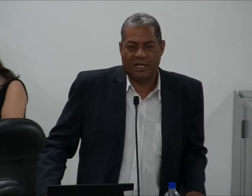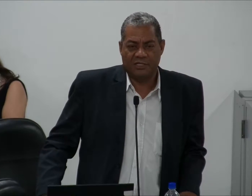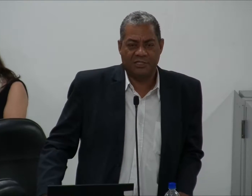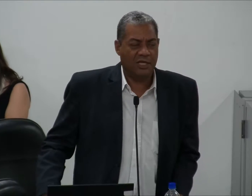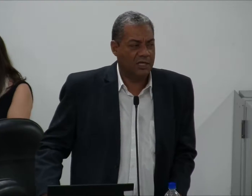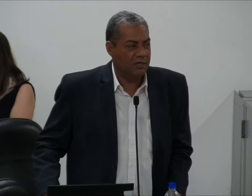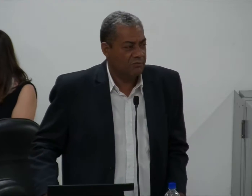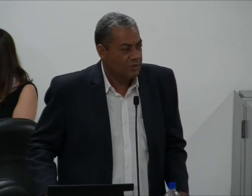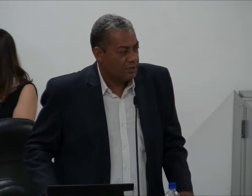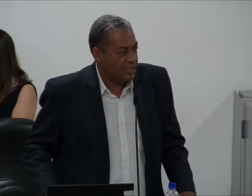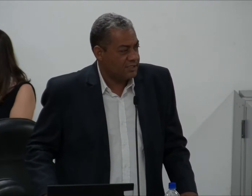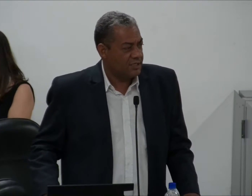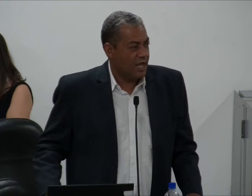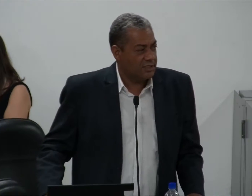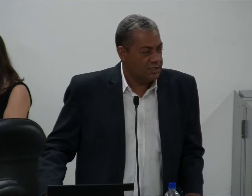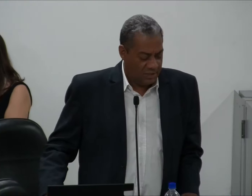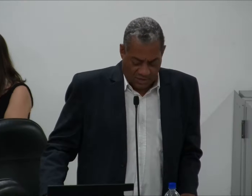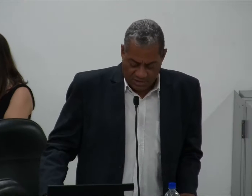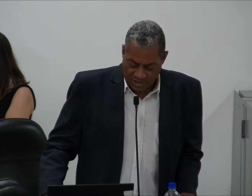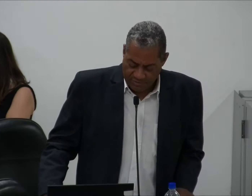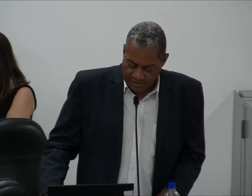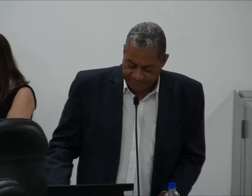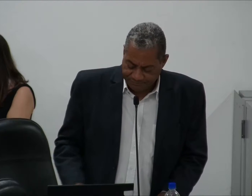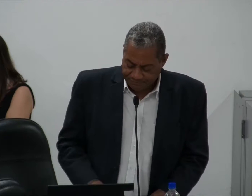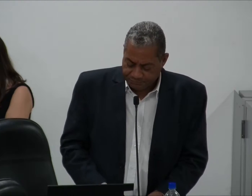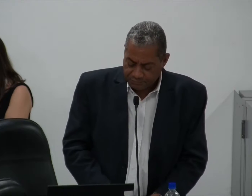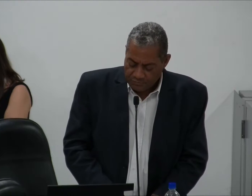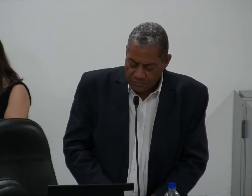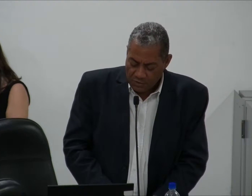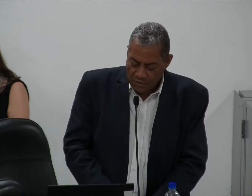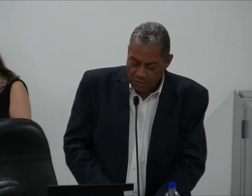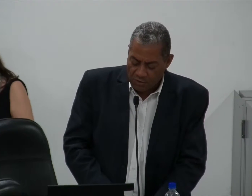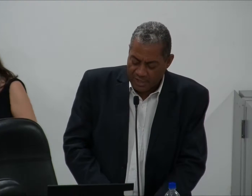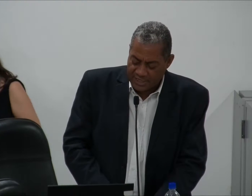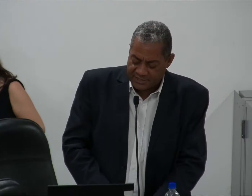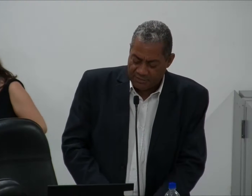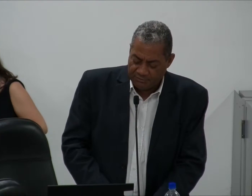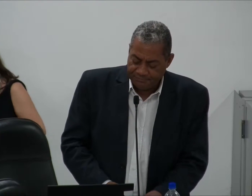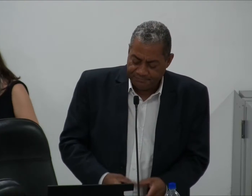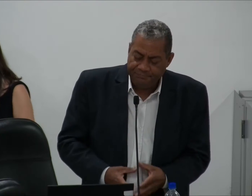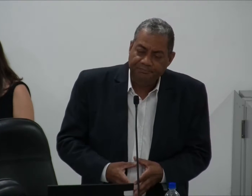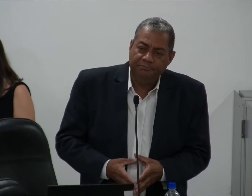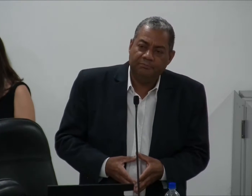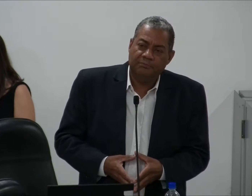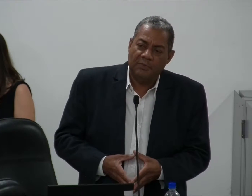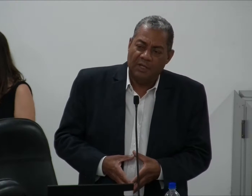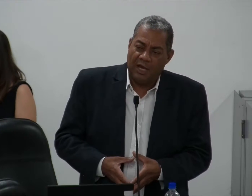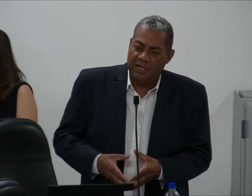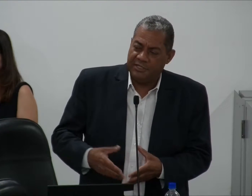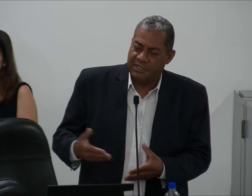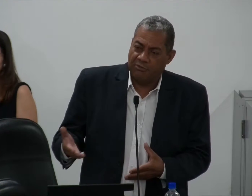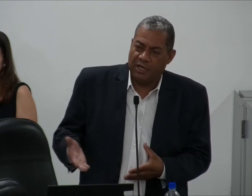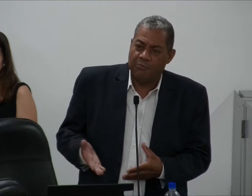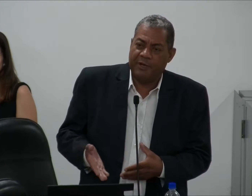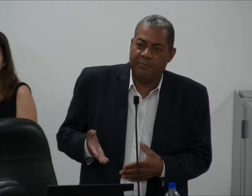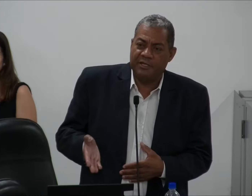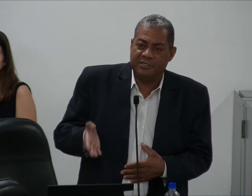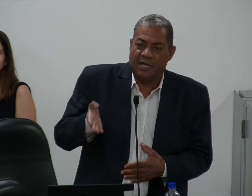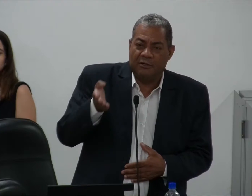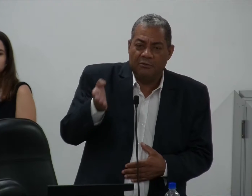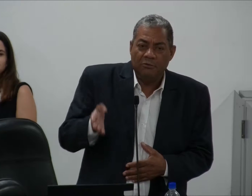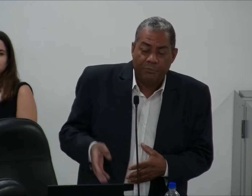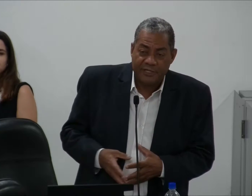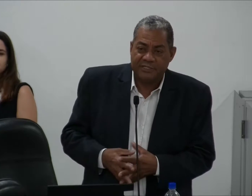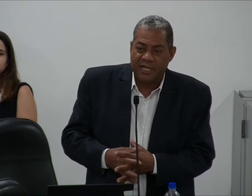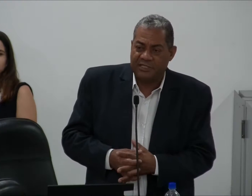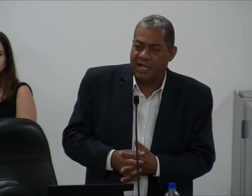das chácaras de recreio da cidade de Limeira. Com relação à eleição, quero